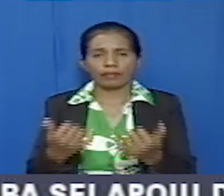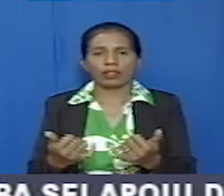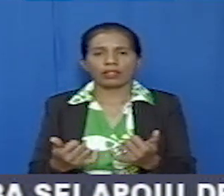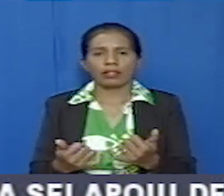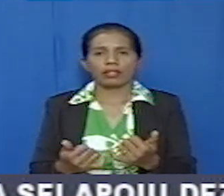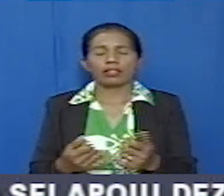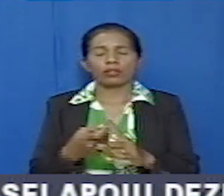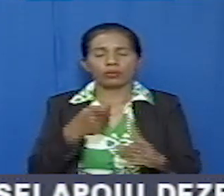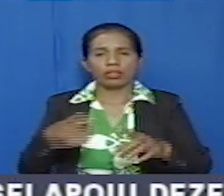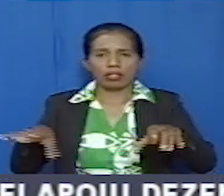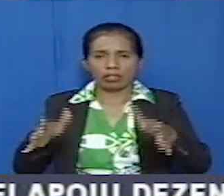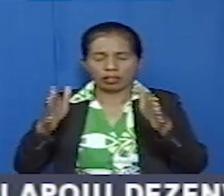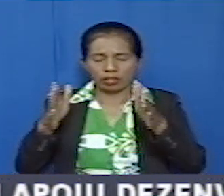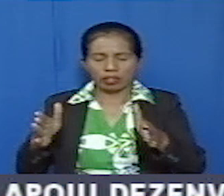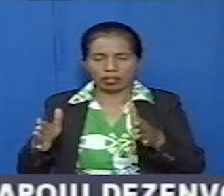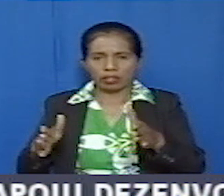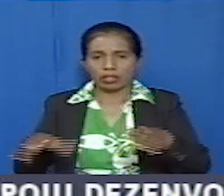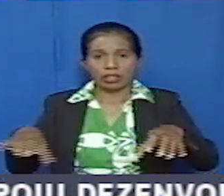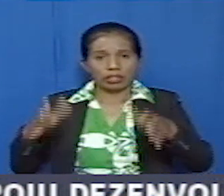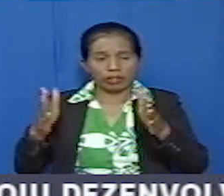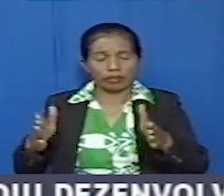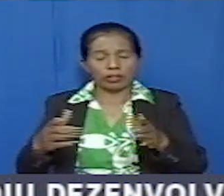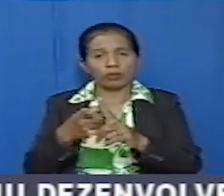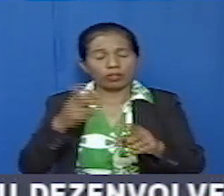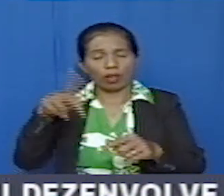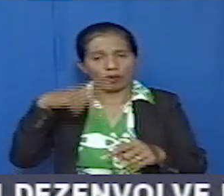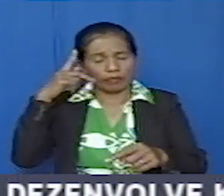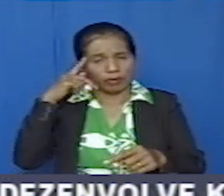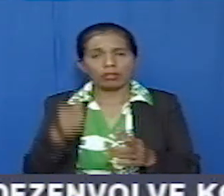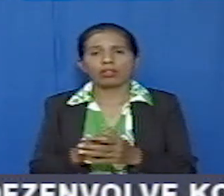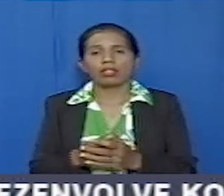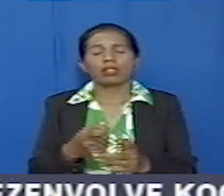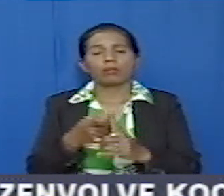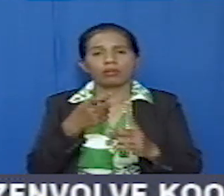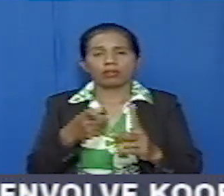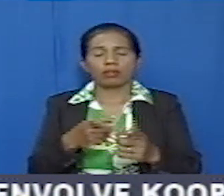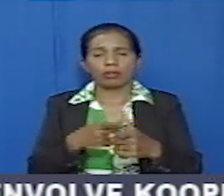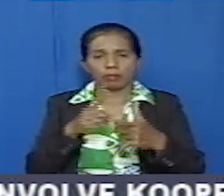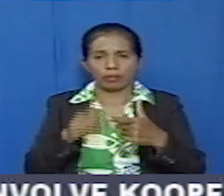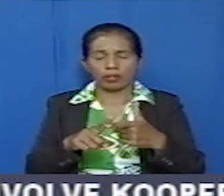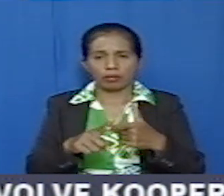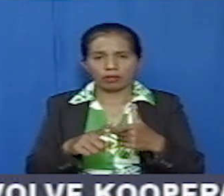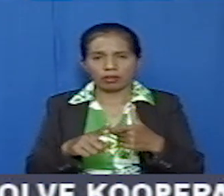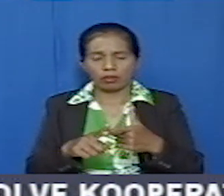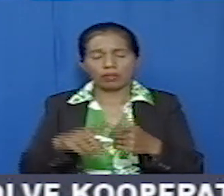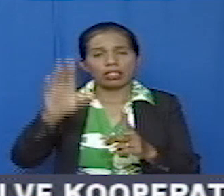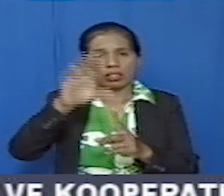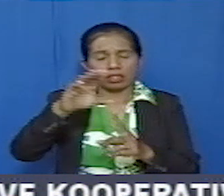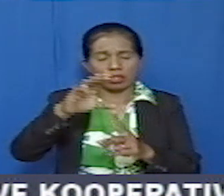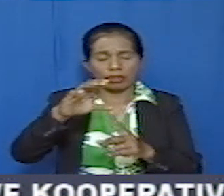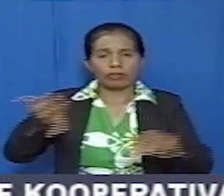funcionários ka trabalhador público estado ninha. Rússia político, não mais vai ir agentes,